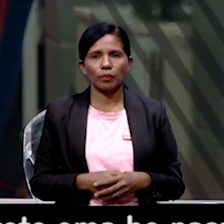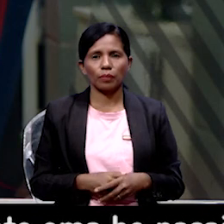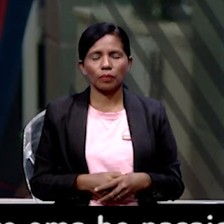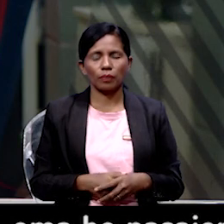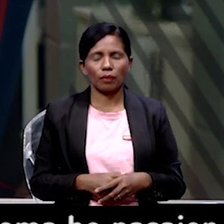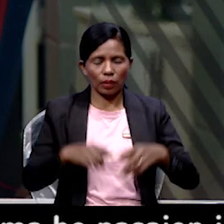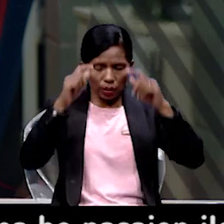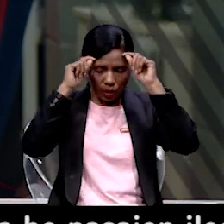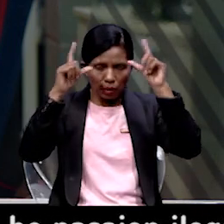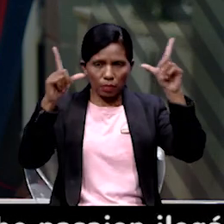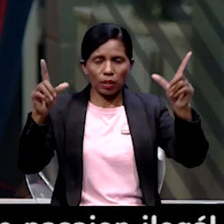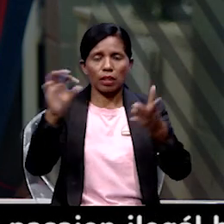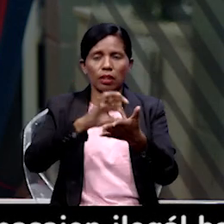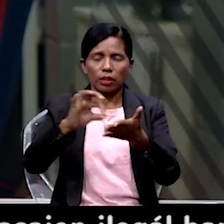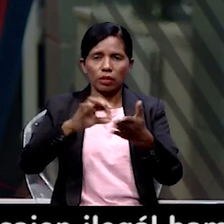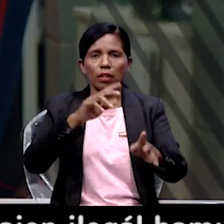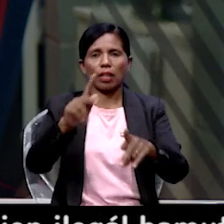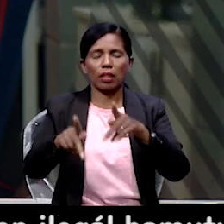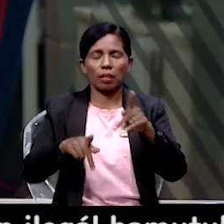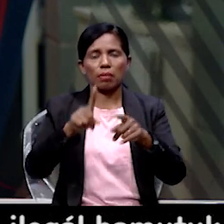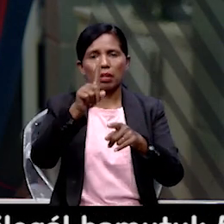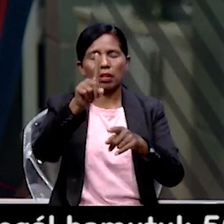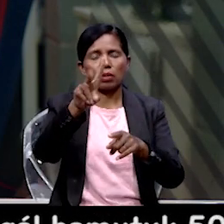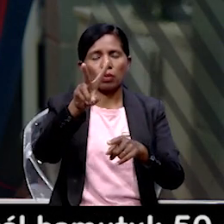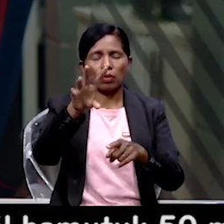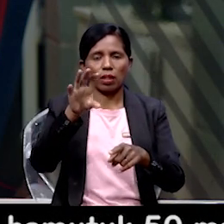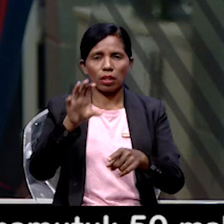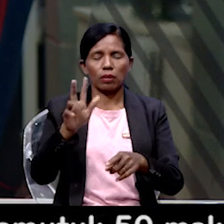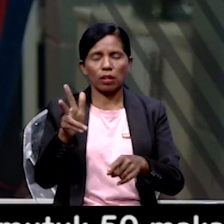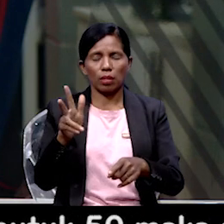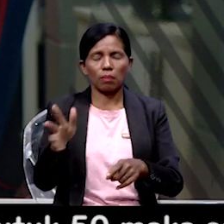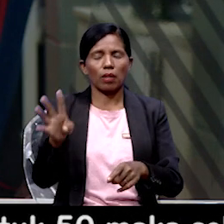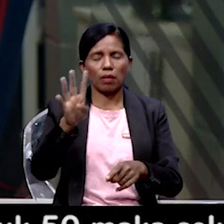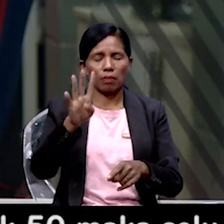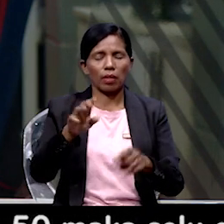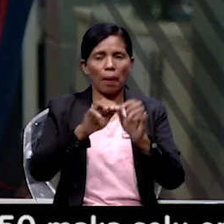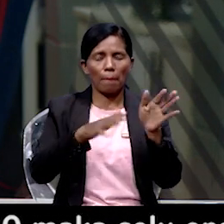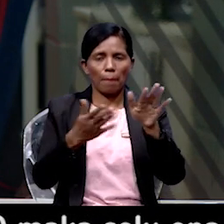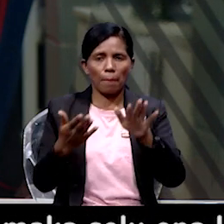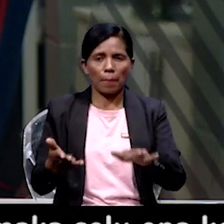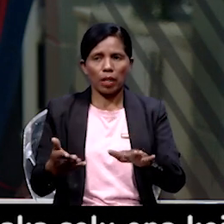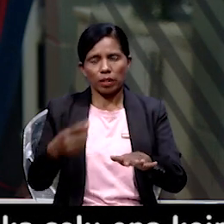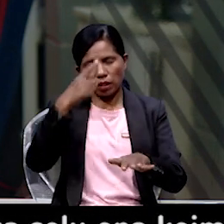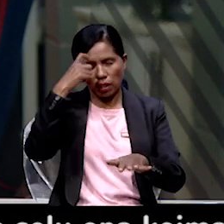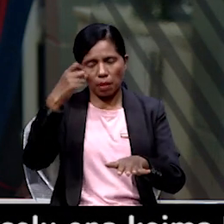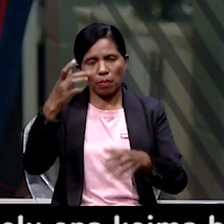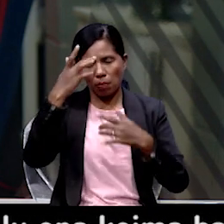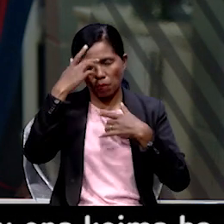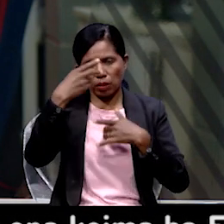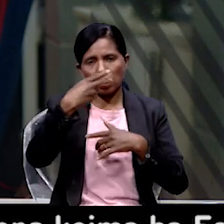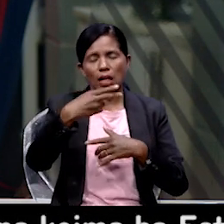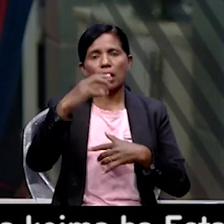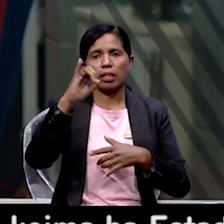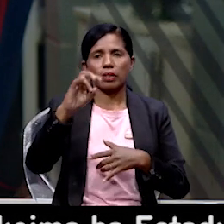Timor Leste resista ona sidadaun atus rua tulun resinghat mak lakum vida tamba age visida.